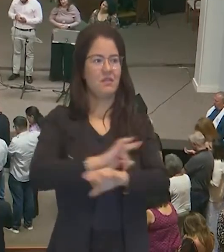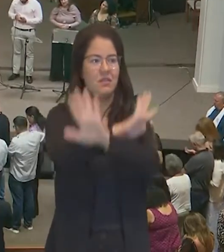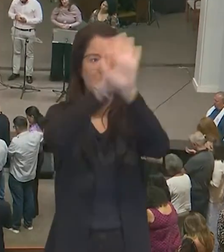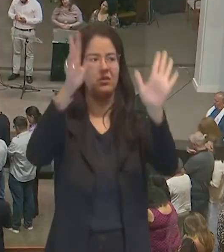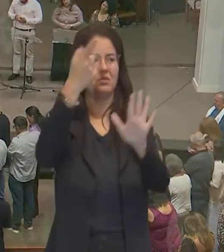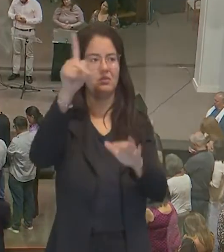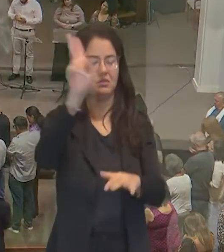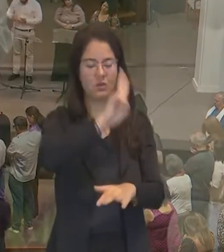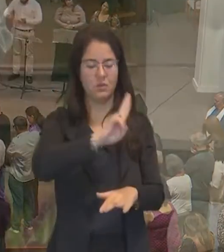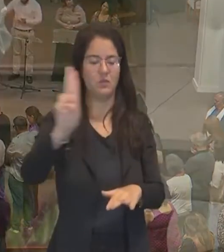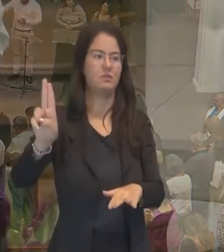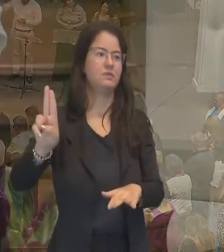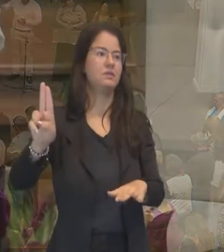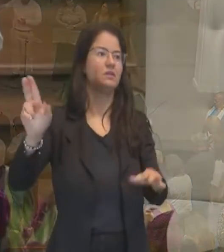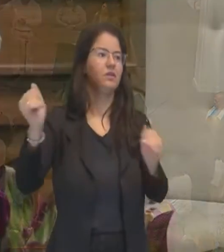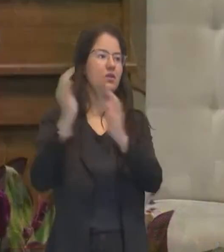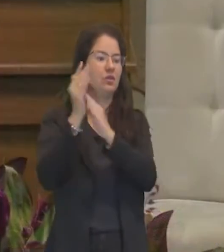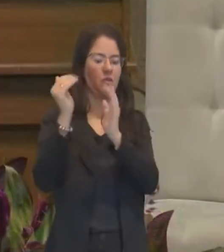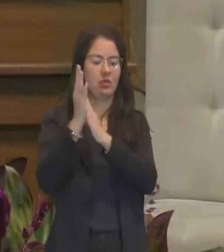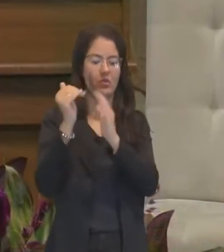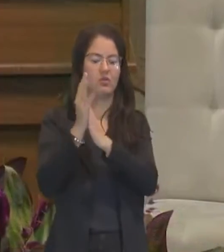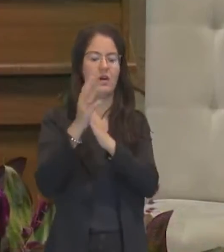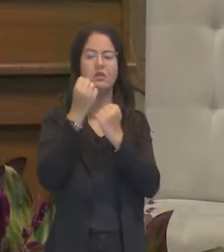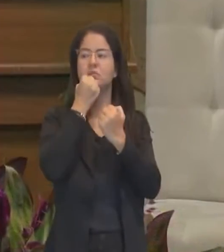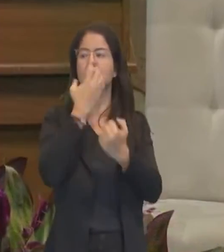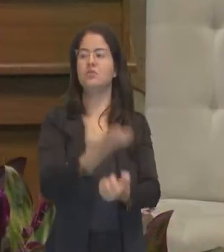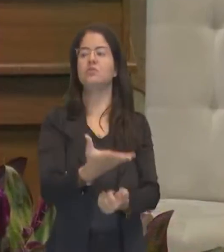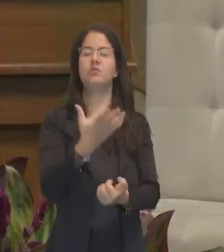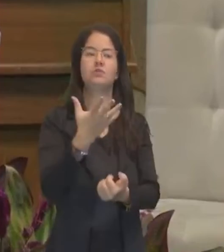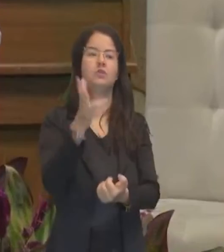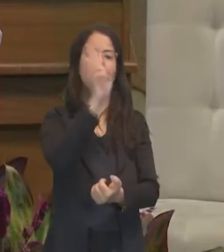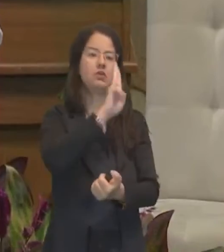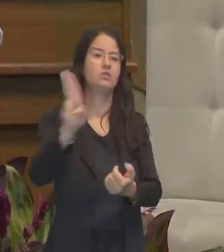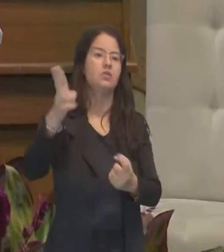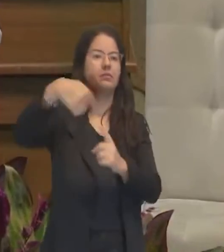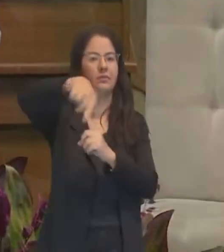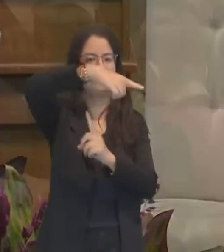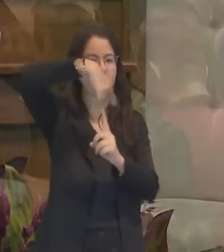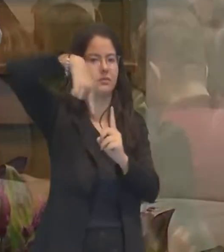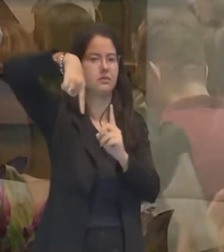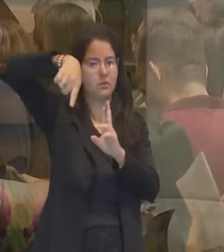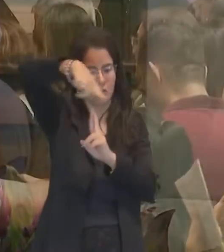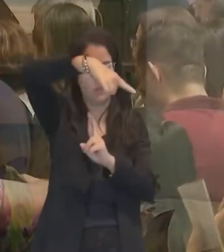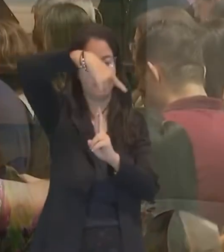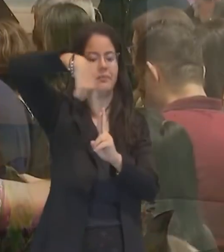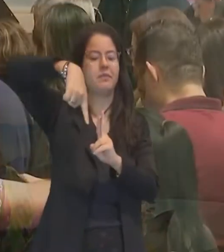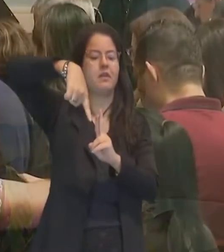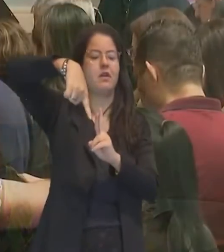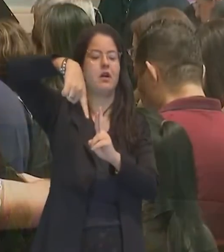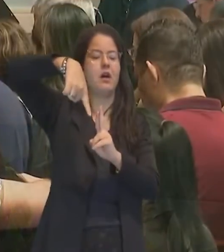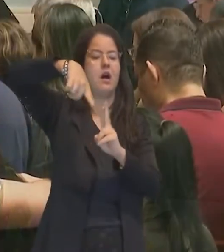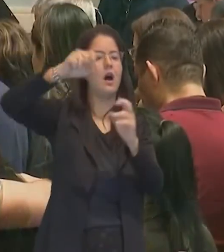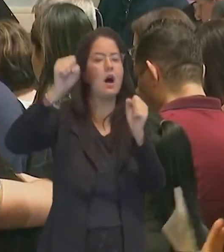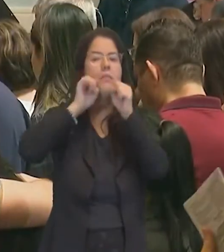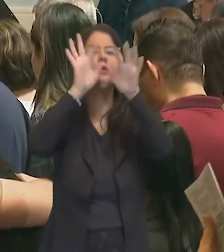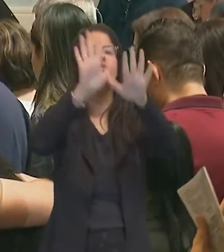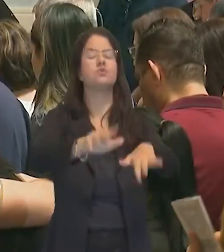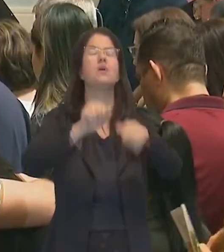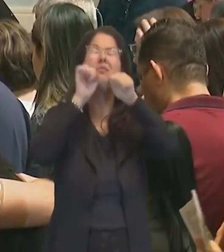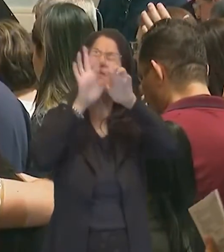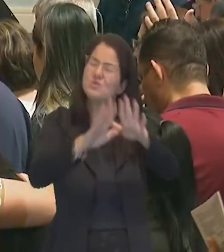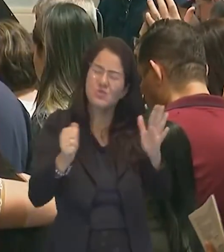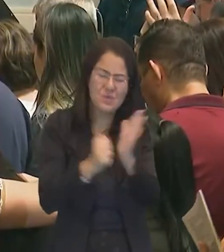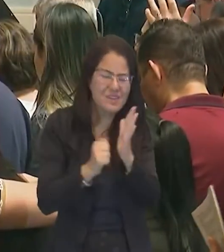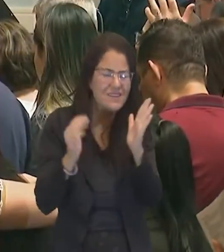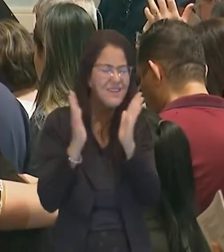teu nome. Louvado e bendito seja o teu santo nome. Abençoe essa igreja.